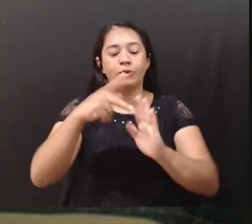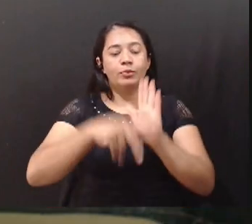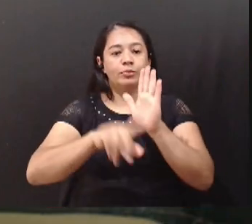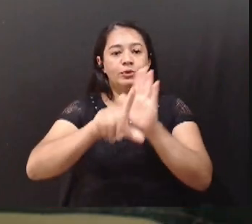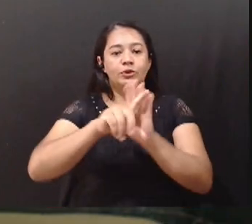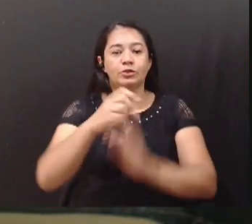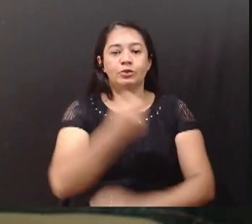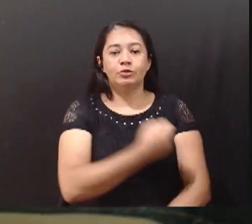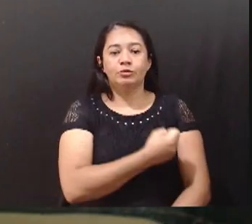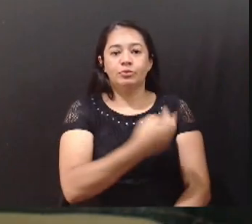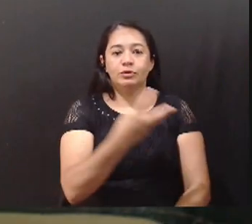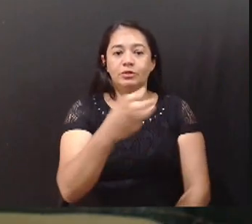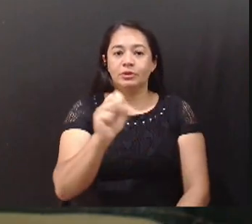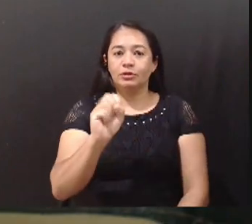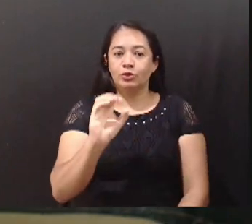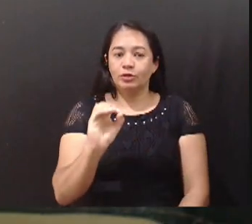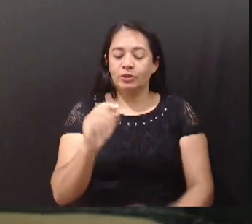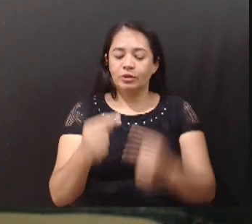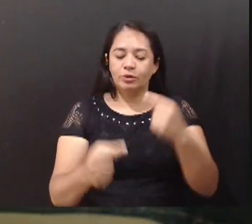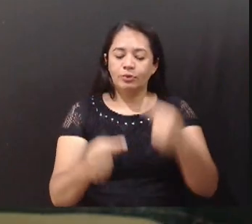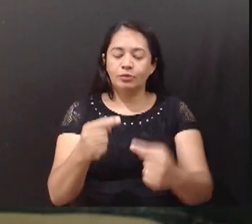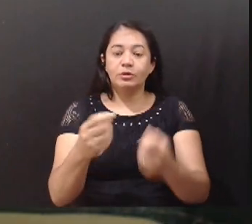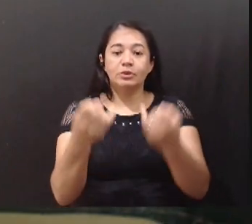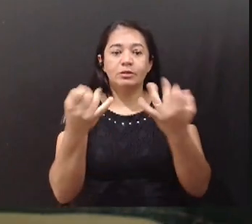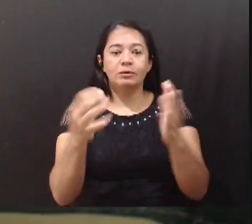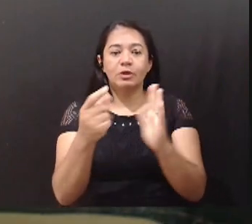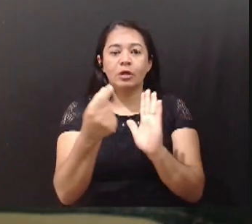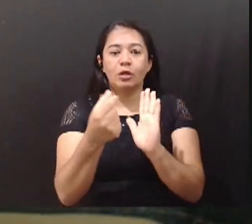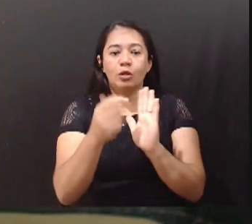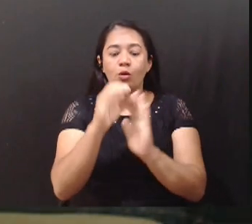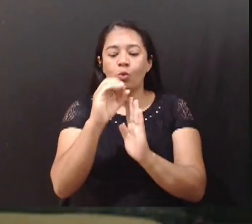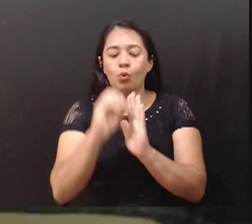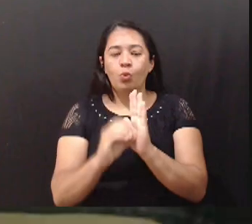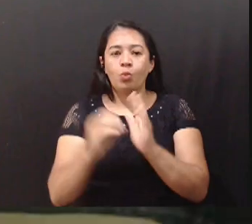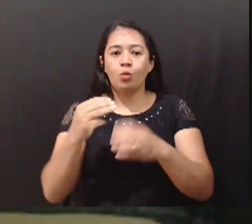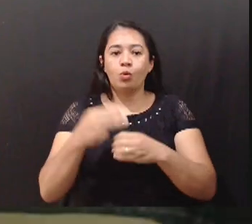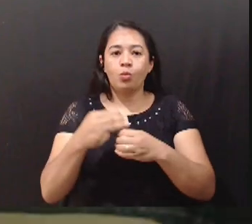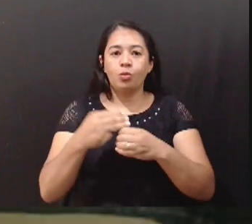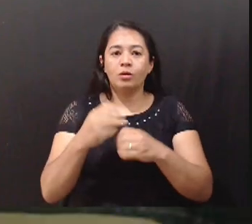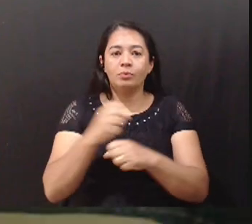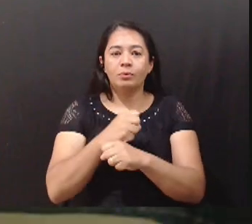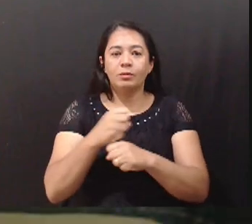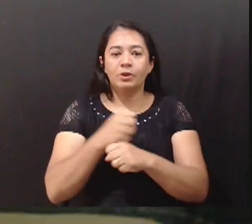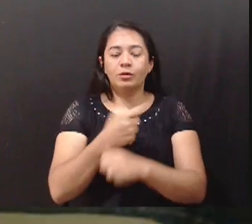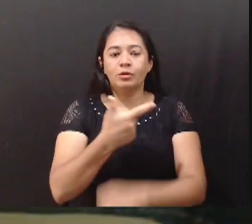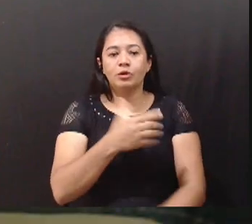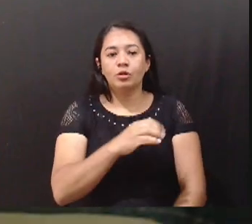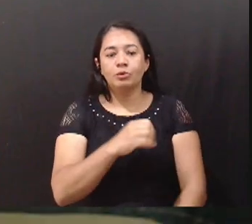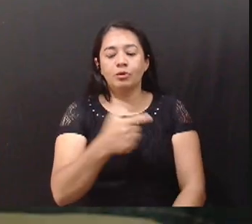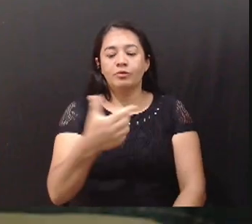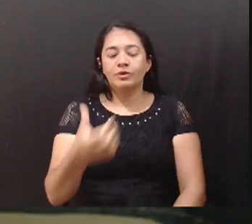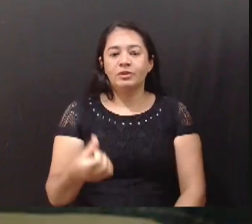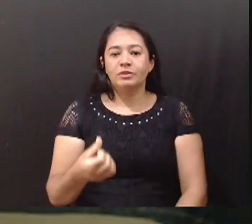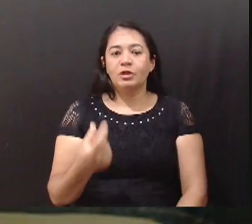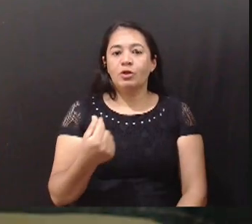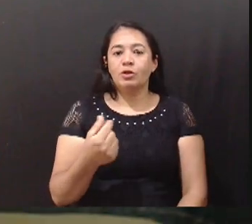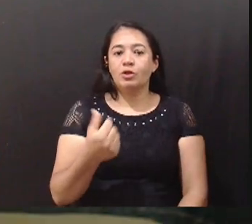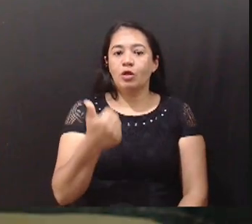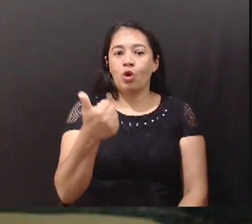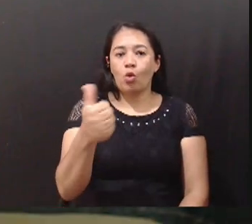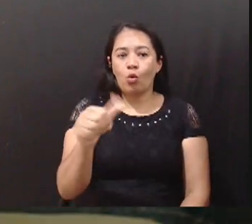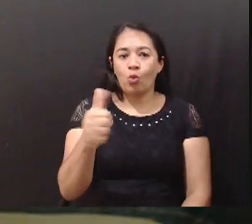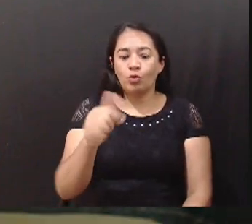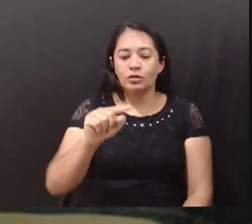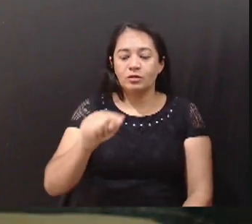de 2025, que trata do orçamento do município para 2026. O valor previsto é de 11,7 bilhões, somando